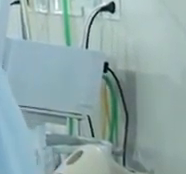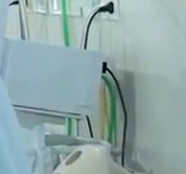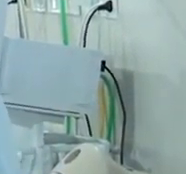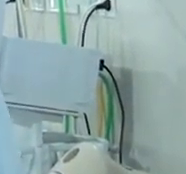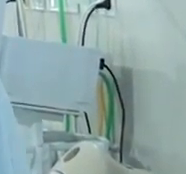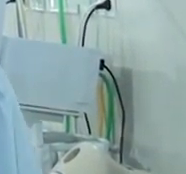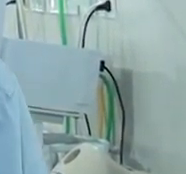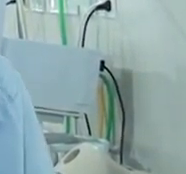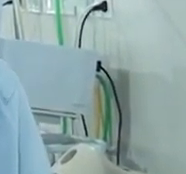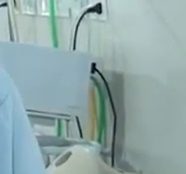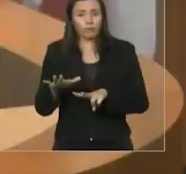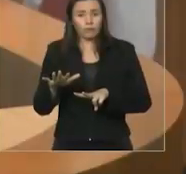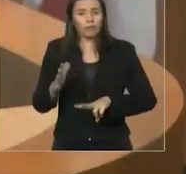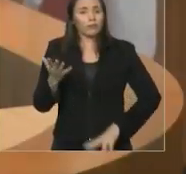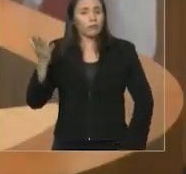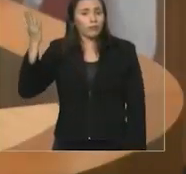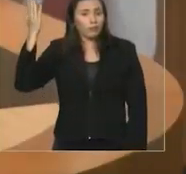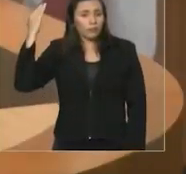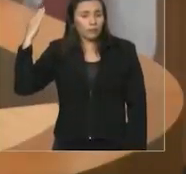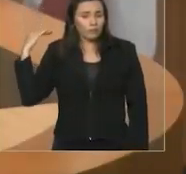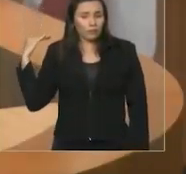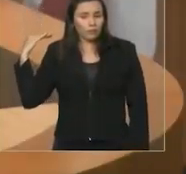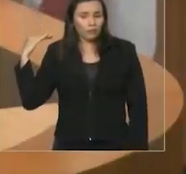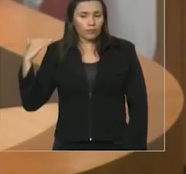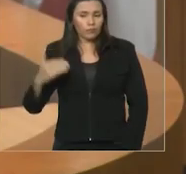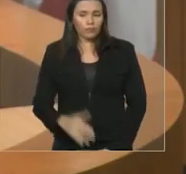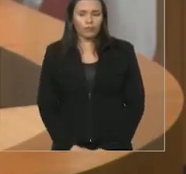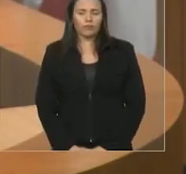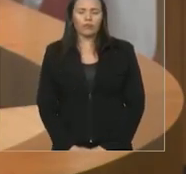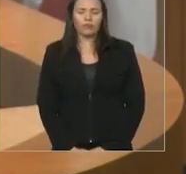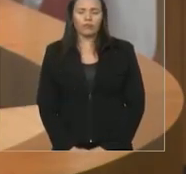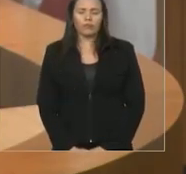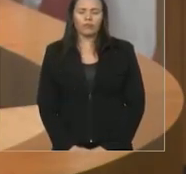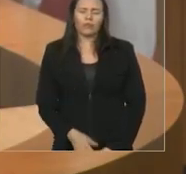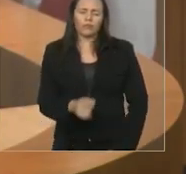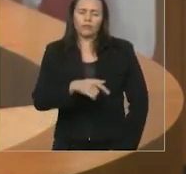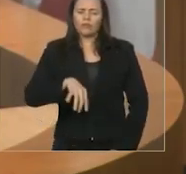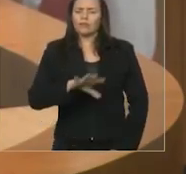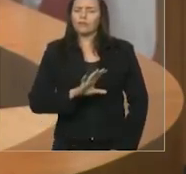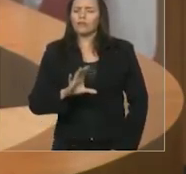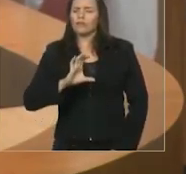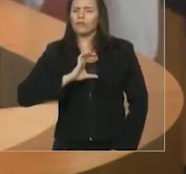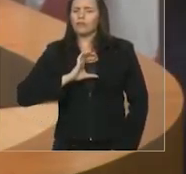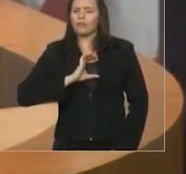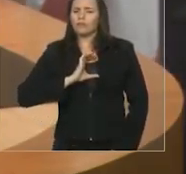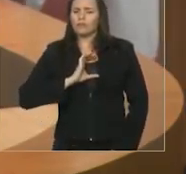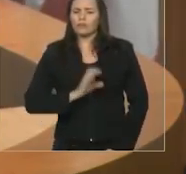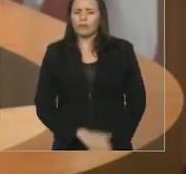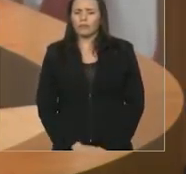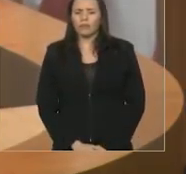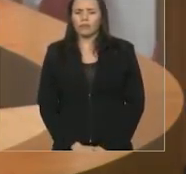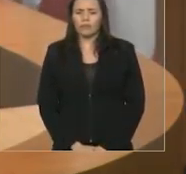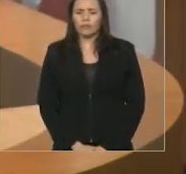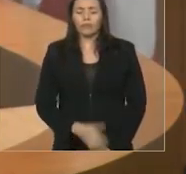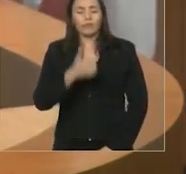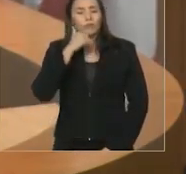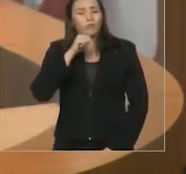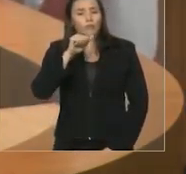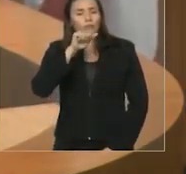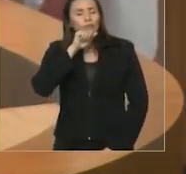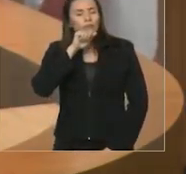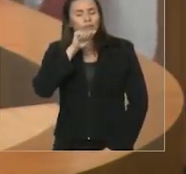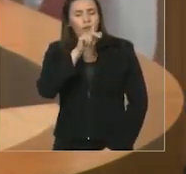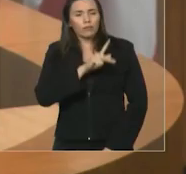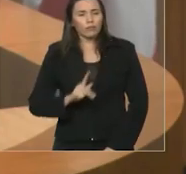nome Deputado Zé Gentil em homenagem que nós pedimos ao governador como lembrança de que ele foi o protagonista daquela pessoa que